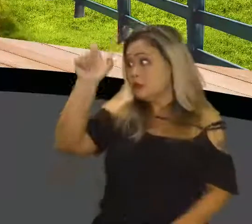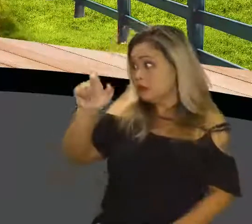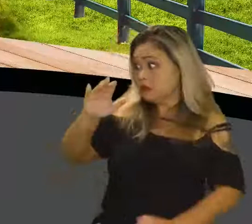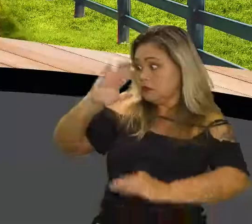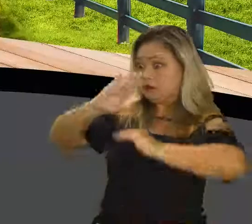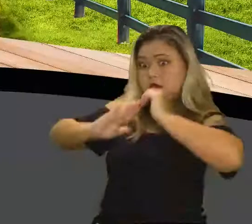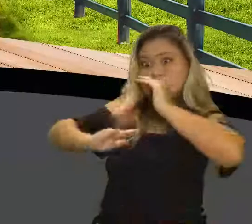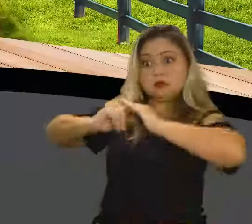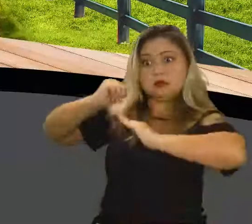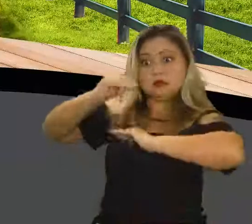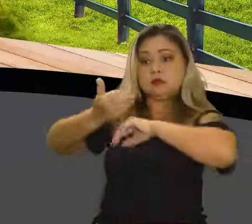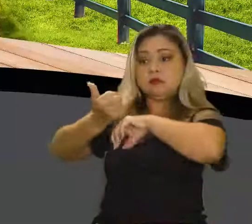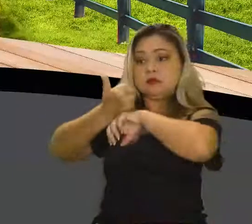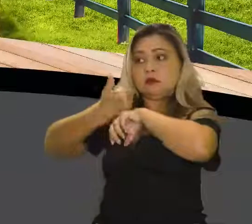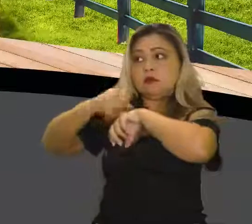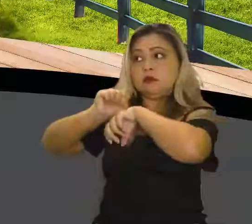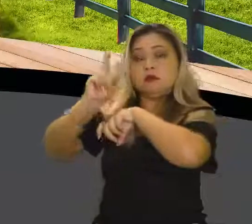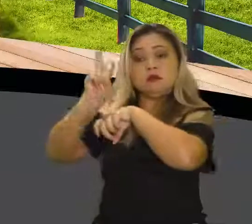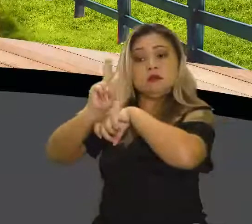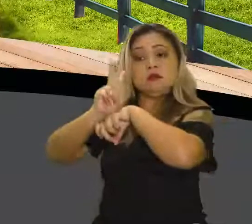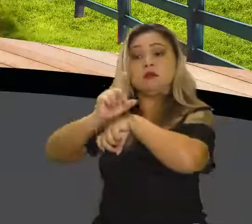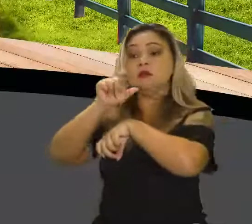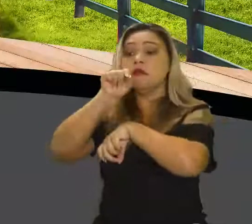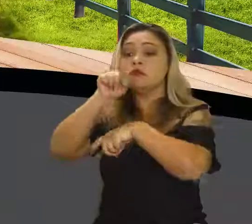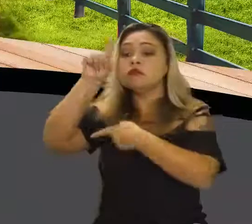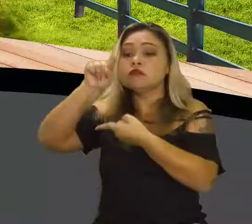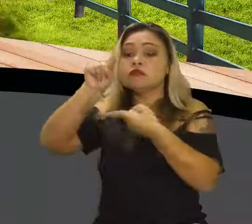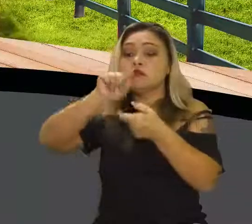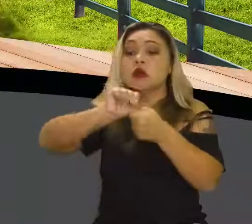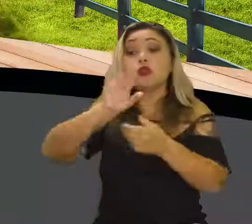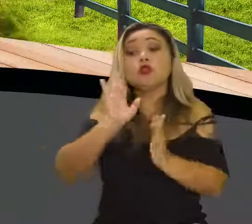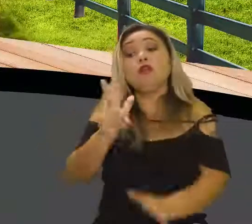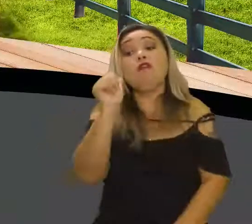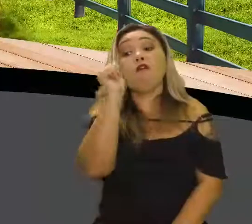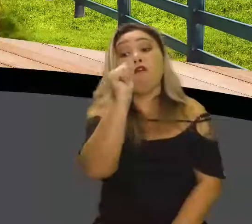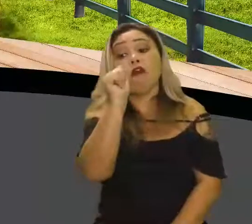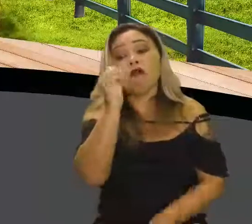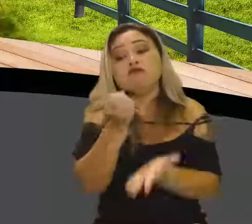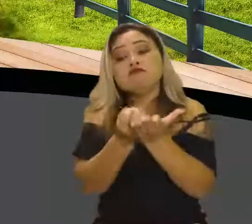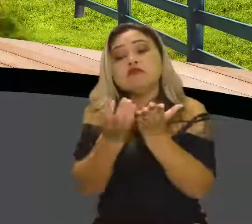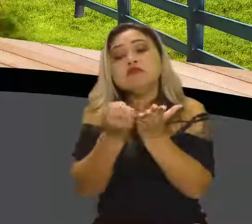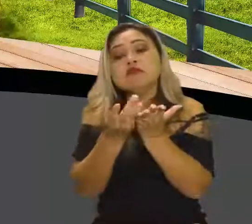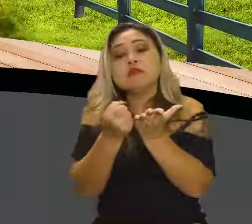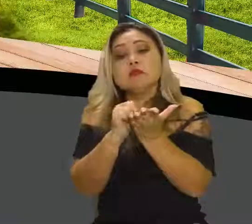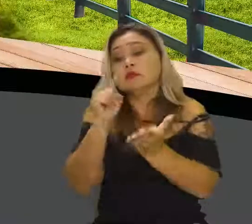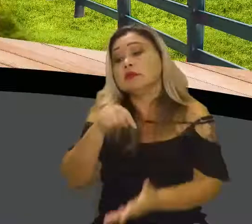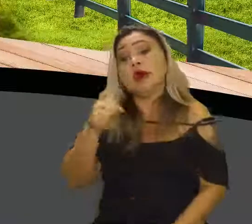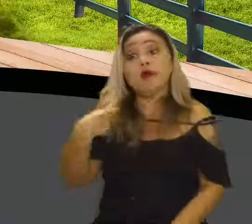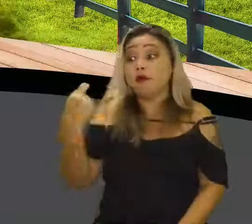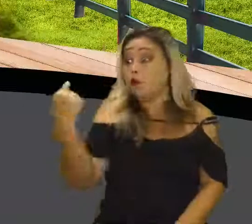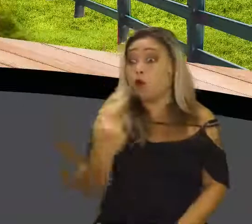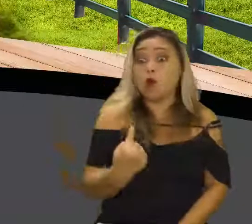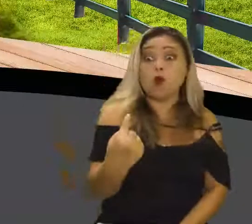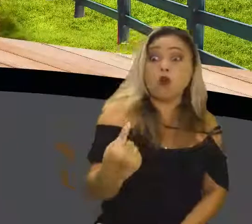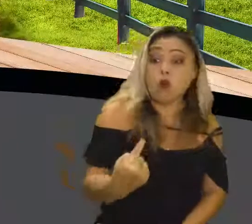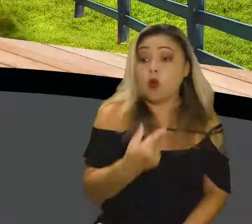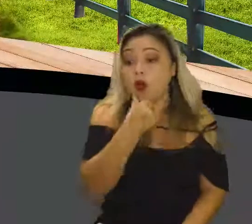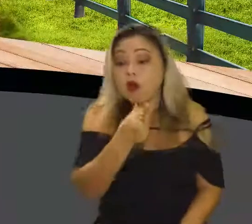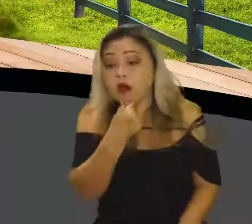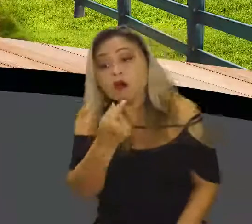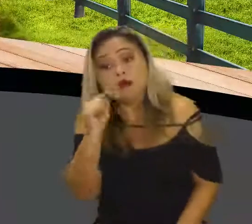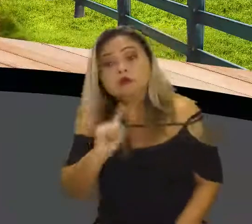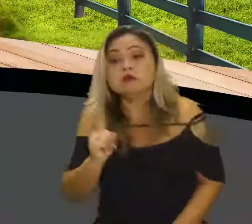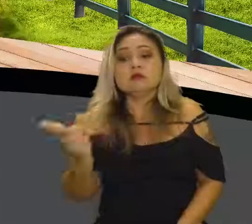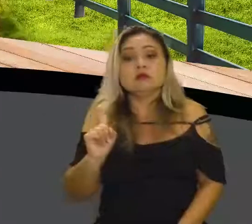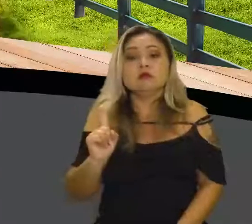né, cotonicultor, que só tem fêmea, se for para postura. Então não cabe ele ter macho da gaiola para